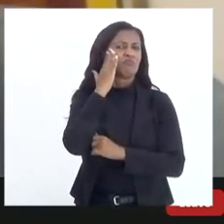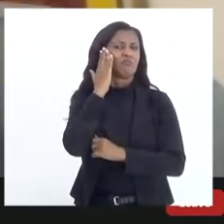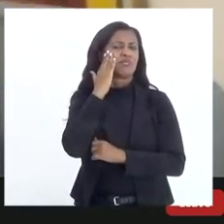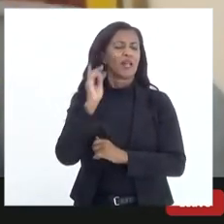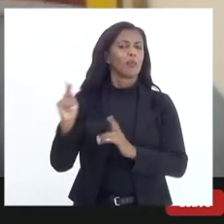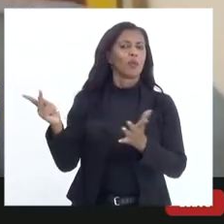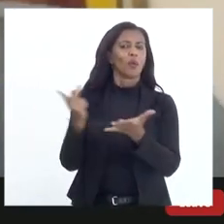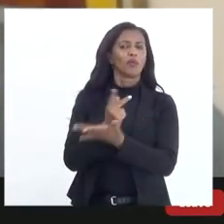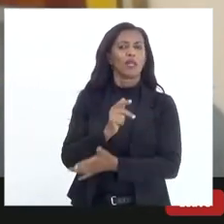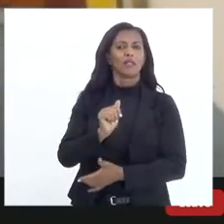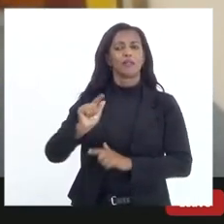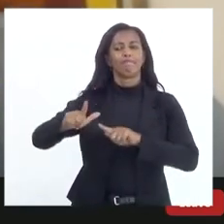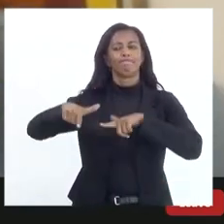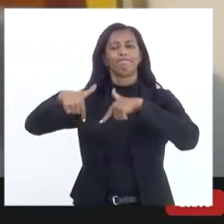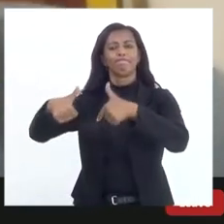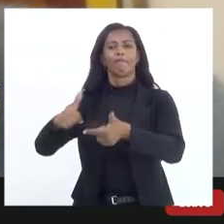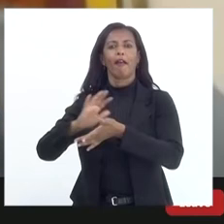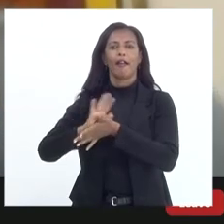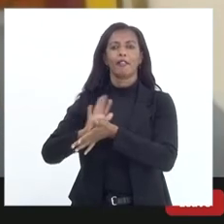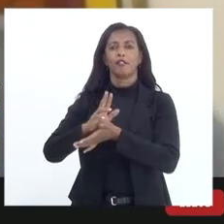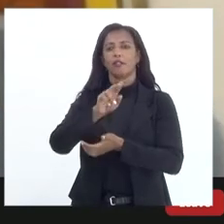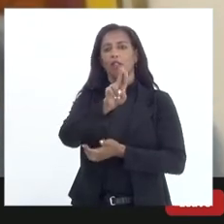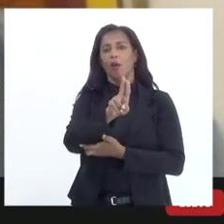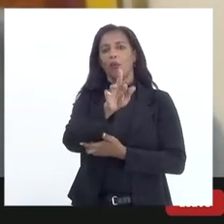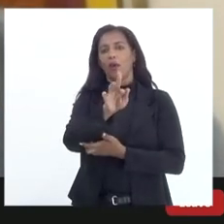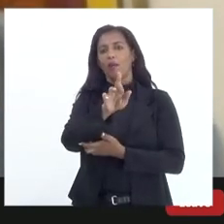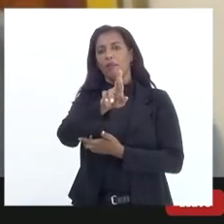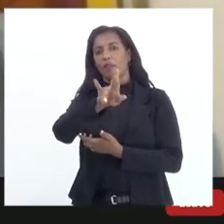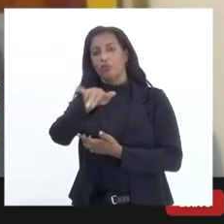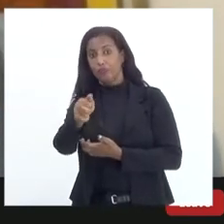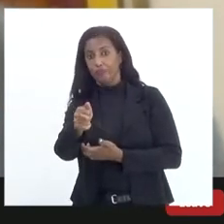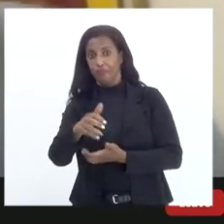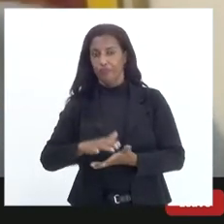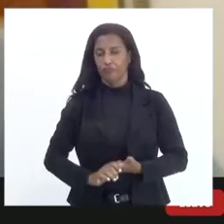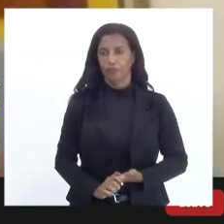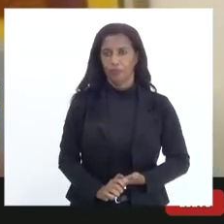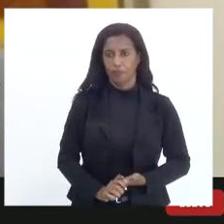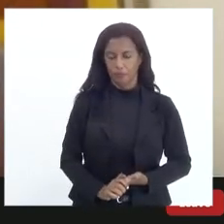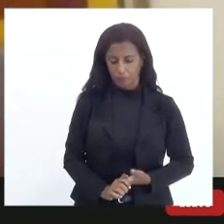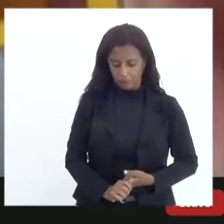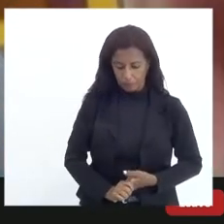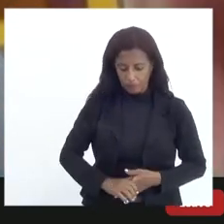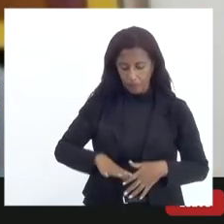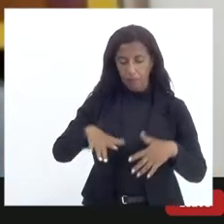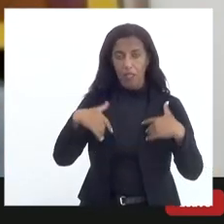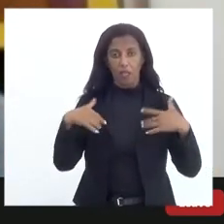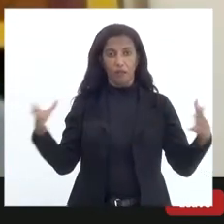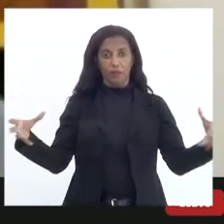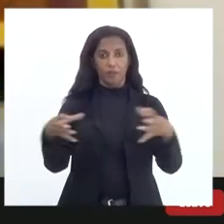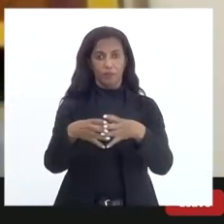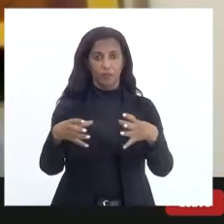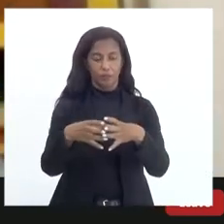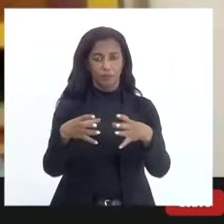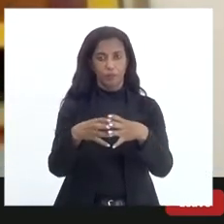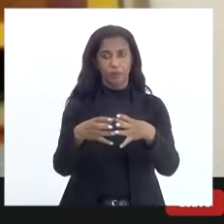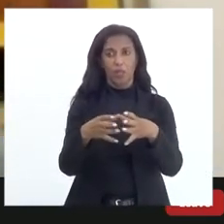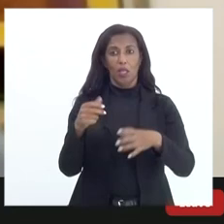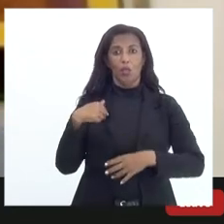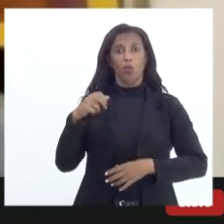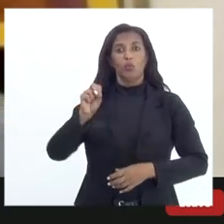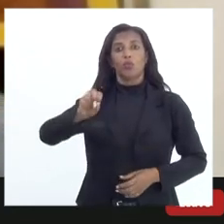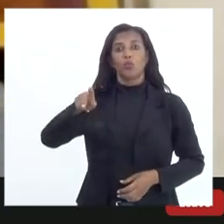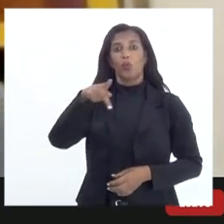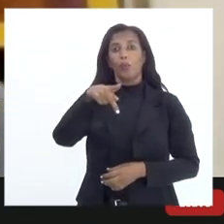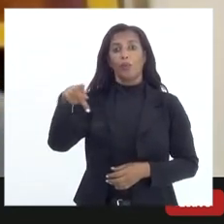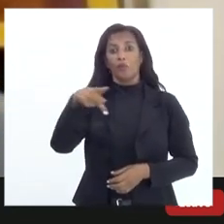atitude racista na UFRJ. Né? Ontem eu faço parte do coletivo de docentes da UFRJ, que eu sou professor num